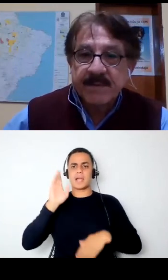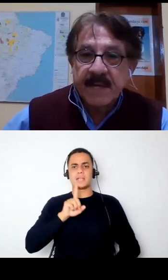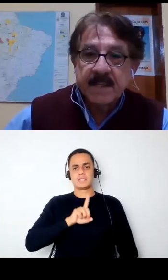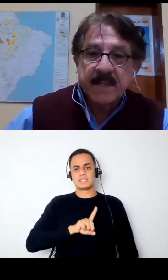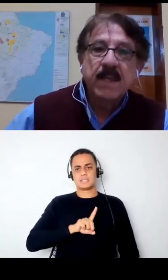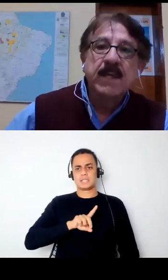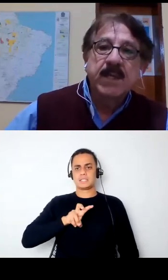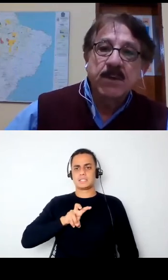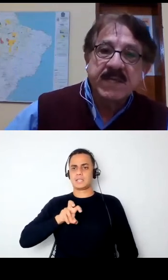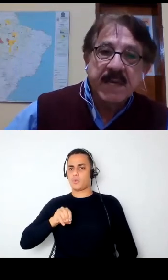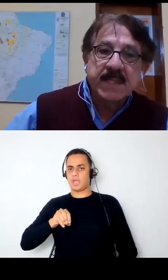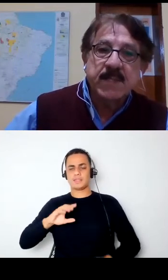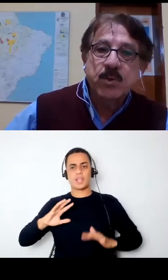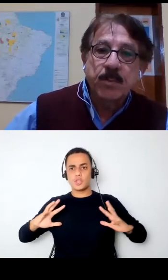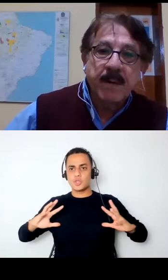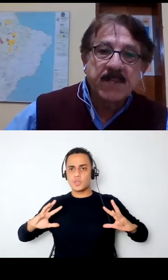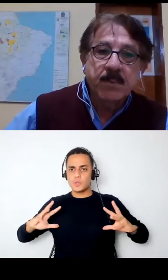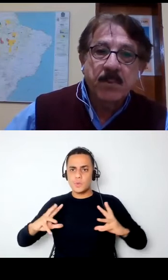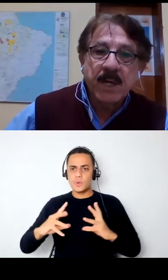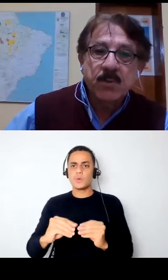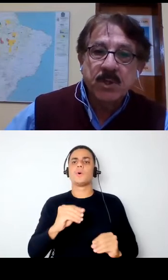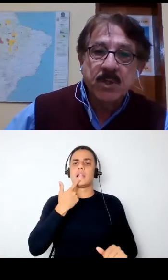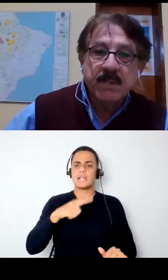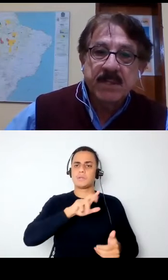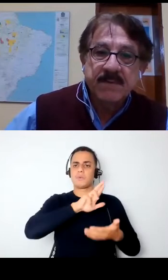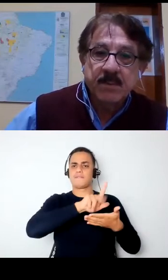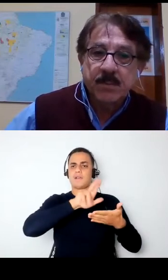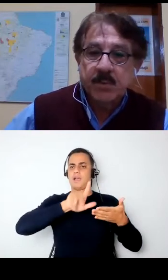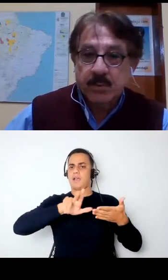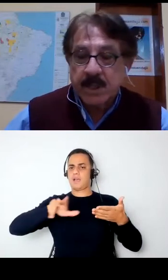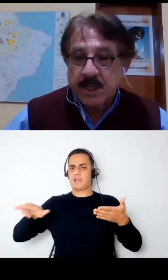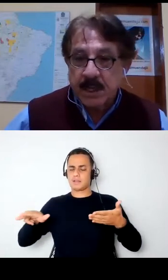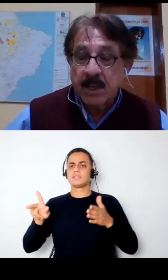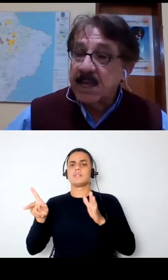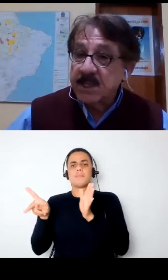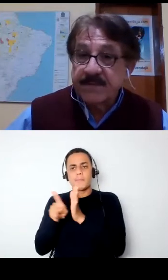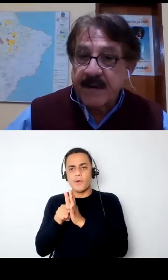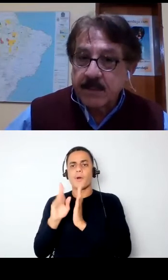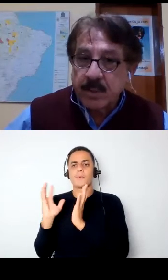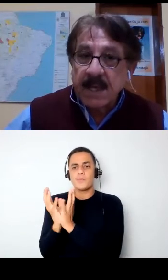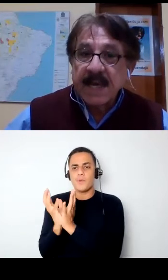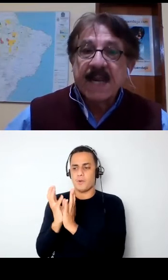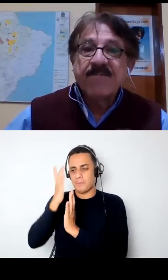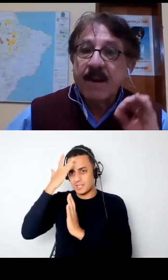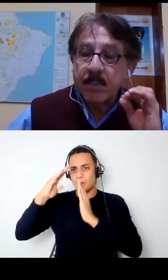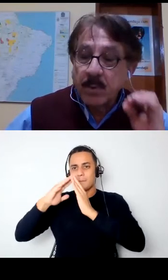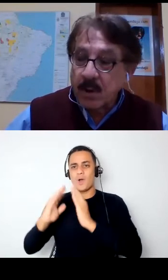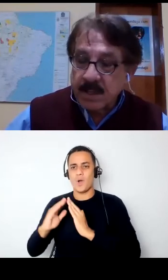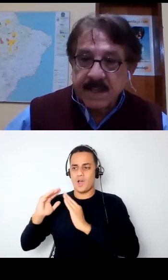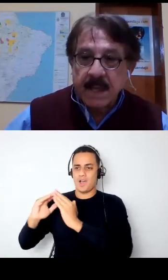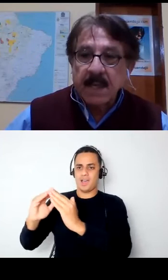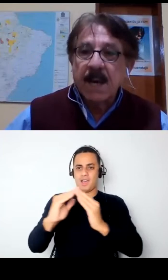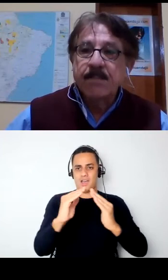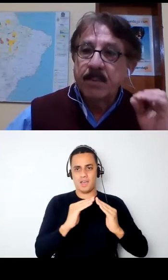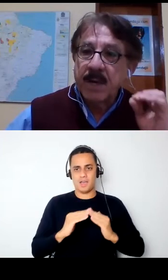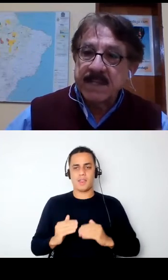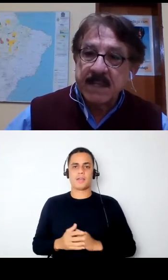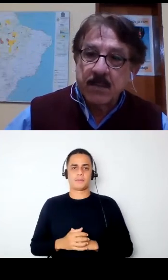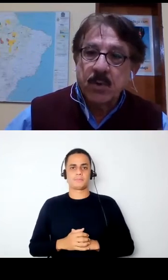línguas diferentes, tão extensas e ocupadas por moradores como as que vimos por todo o trajeto. De fato, era fabulosa